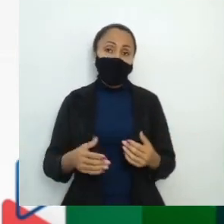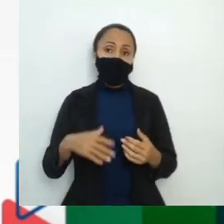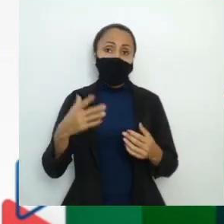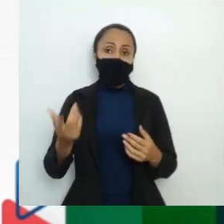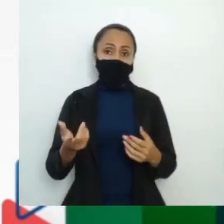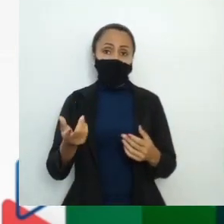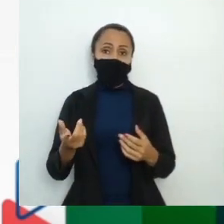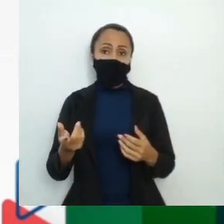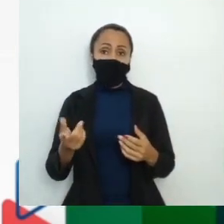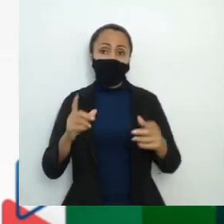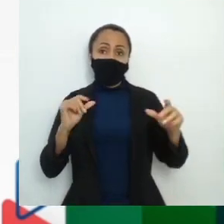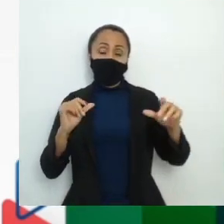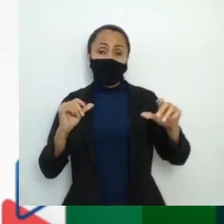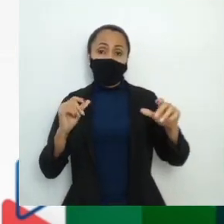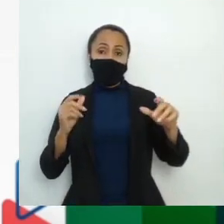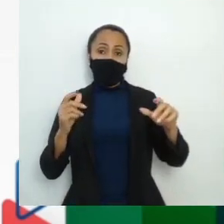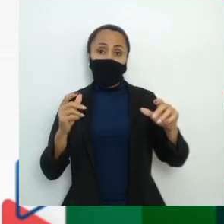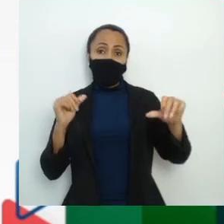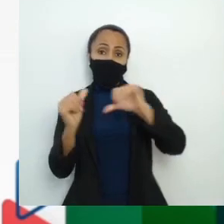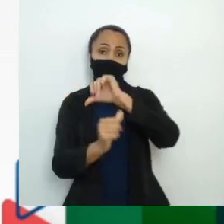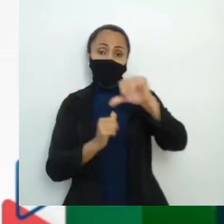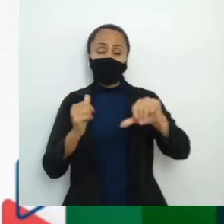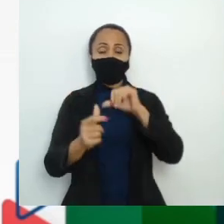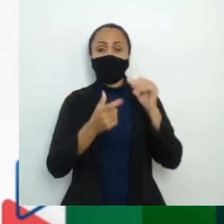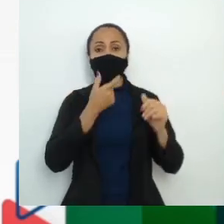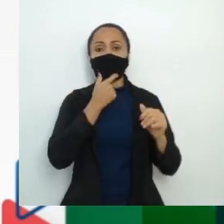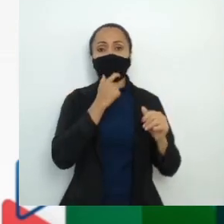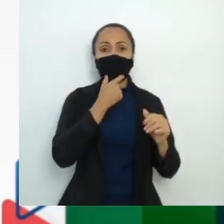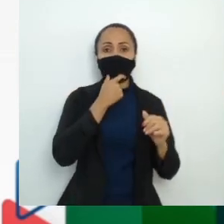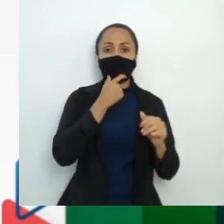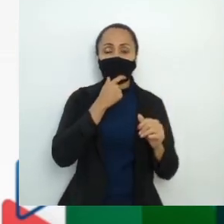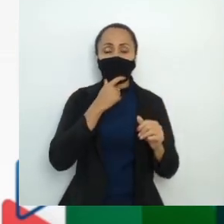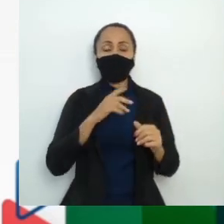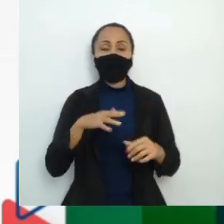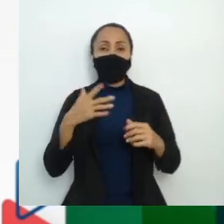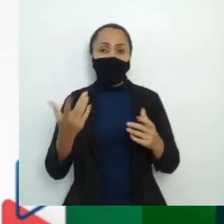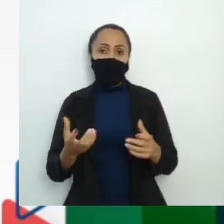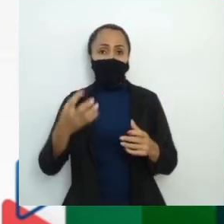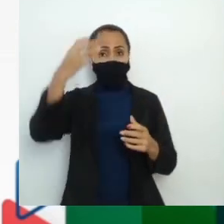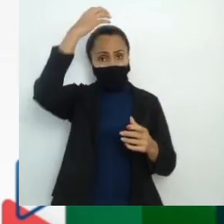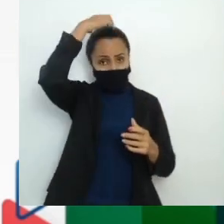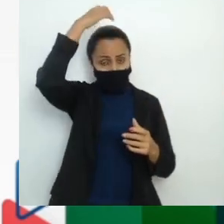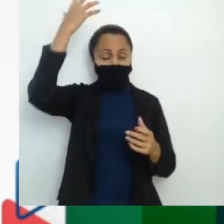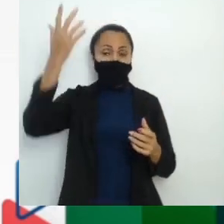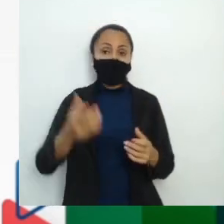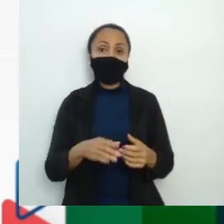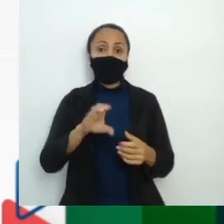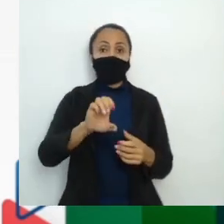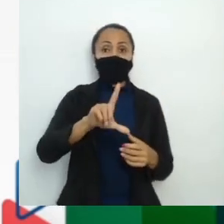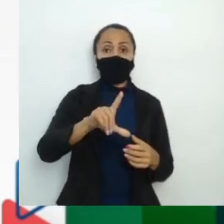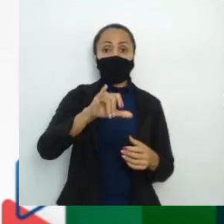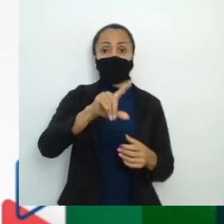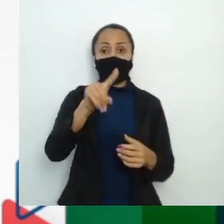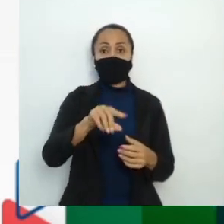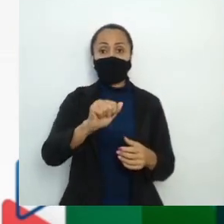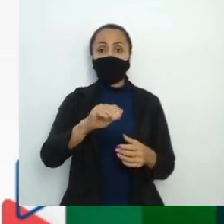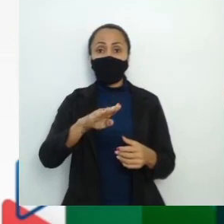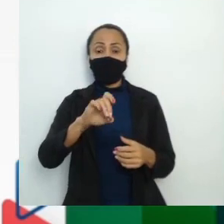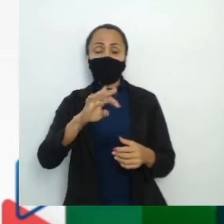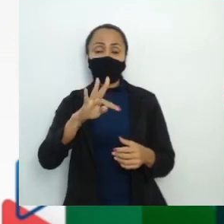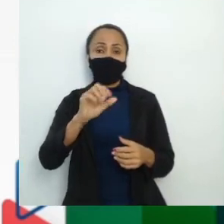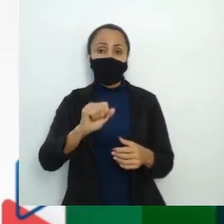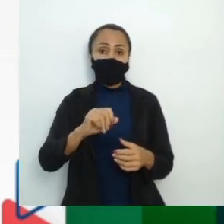converteu toda a Inglaterra ao anglicanismo. A sua filha, Rainha Elizabeth I, não deixará herdeiros e, consequentemente,